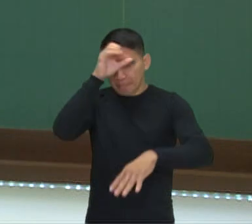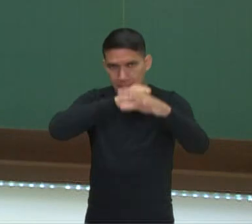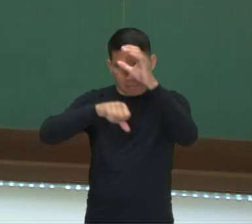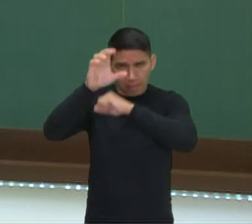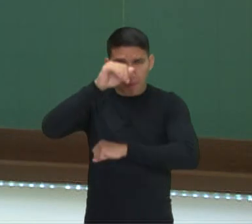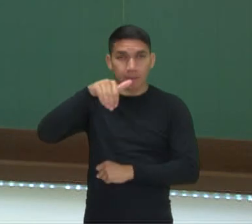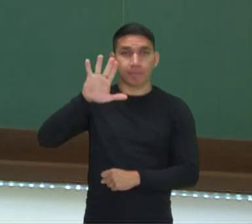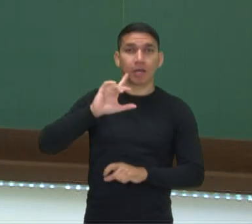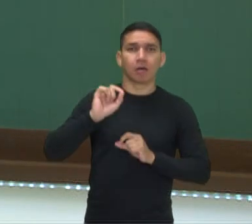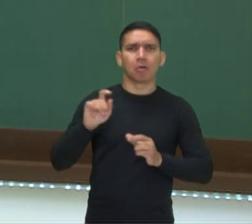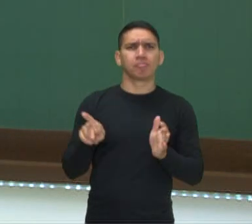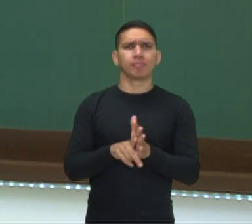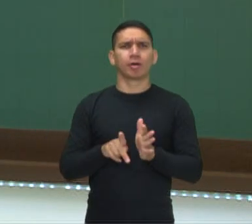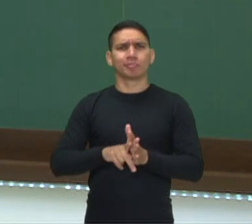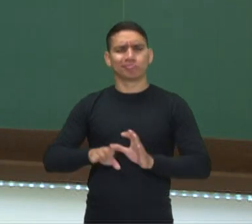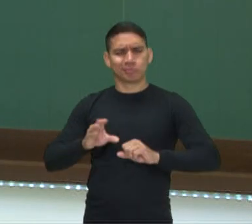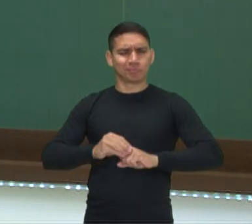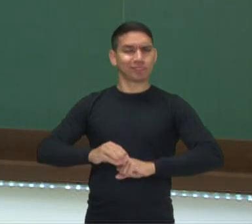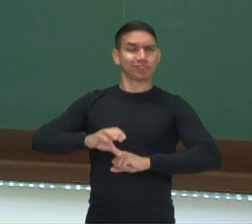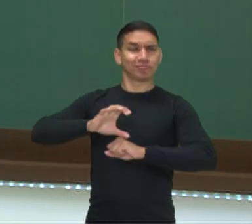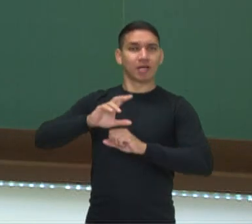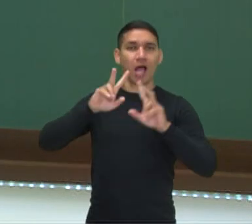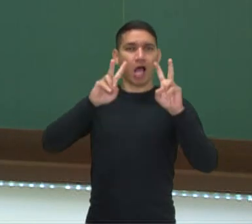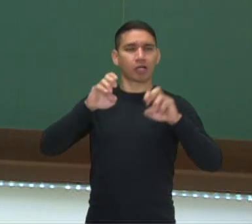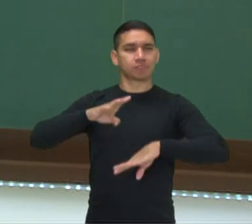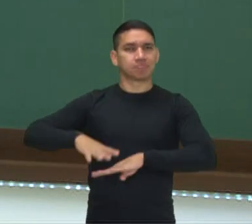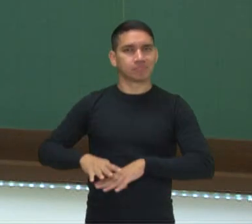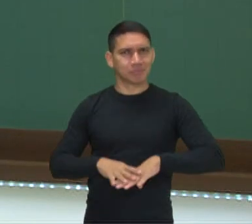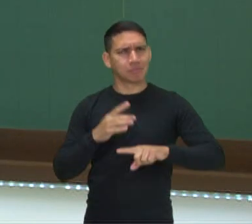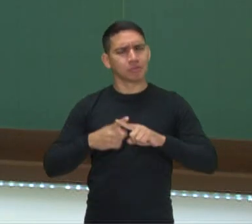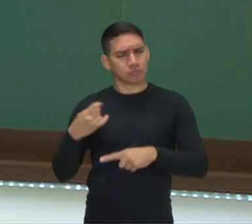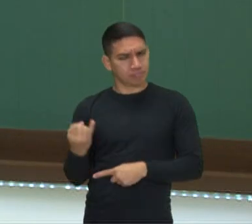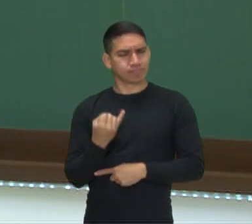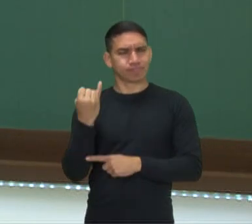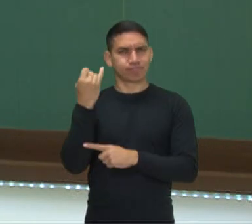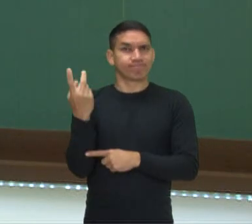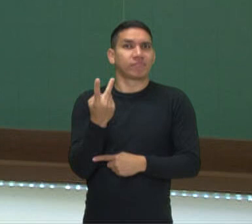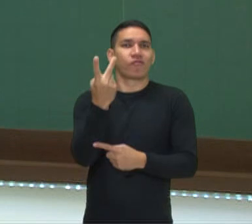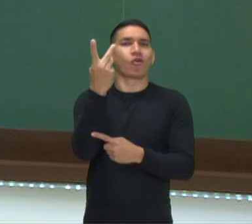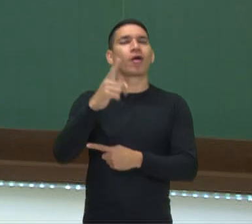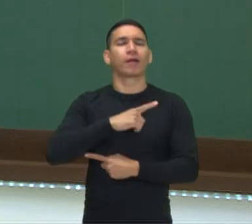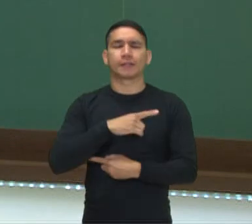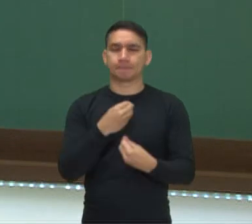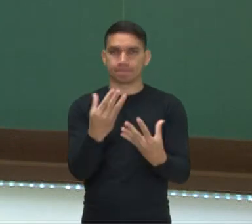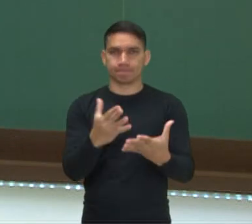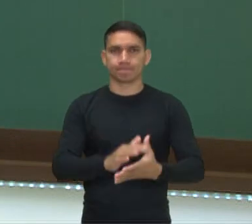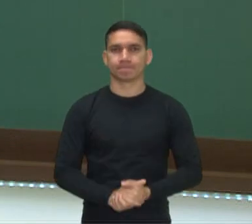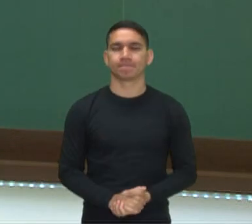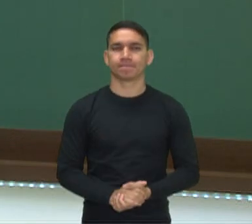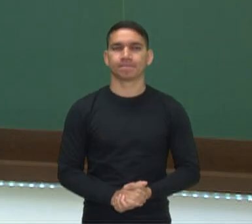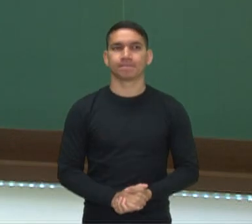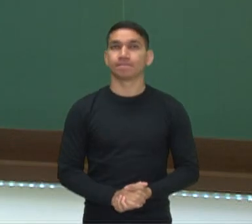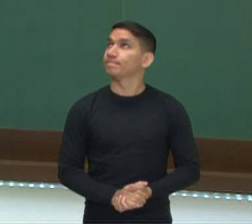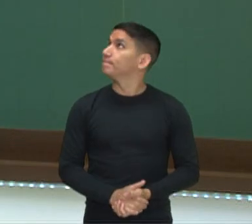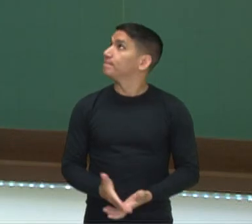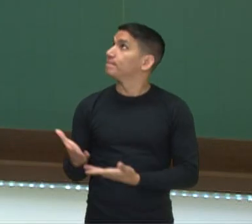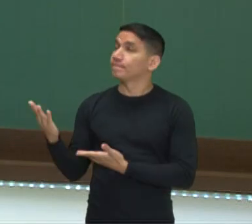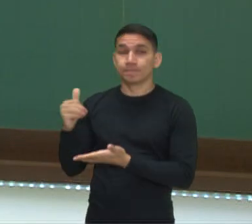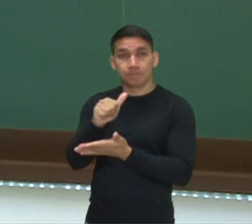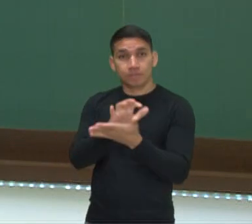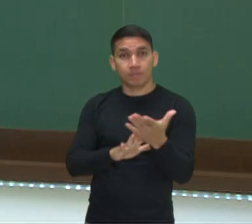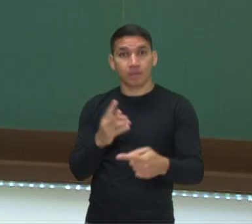cada vez mais a nossa bagagem de conhecimentos matemáticos, que ela é tão valiosa e tão importante para você, tá bom? No